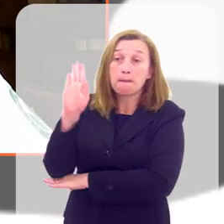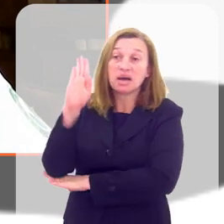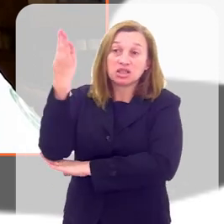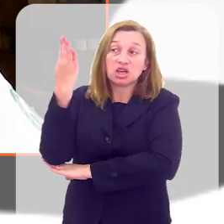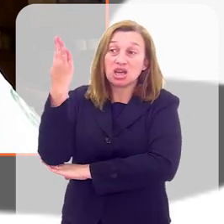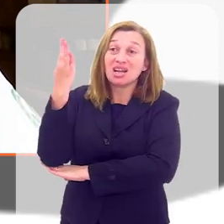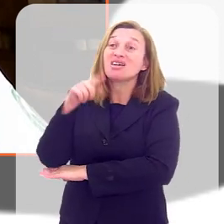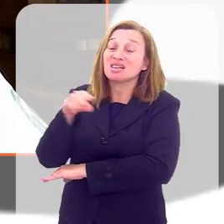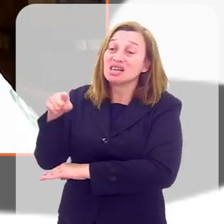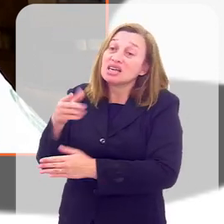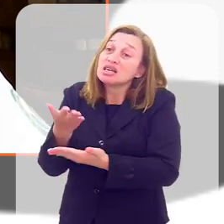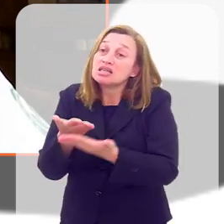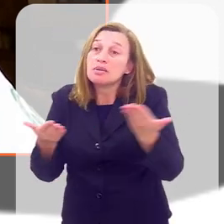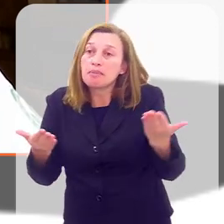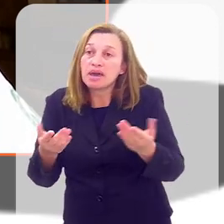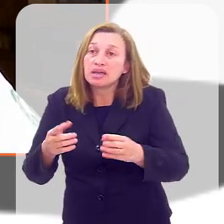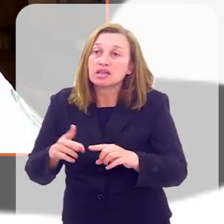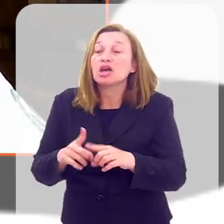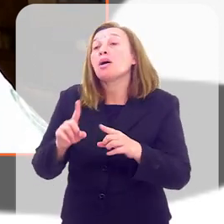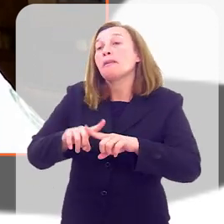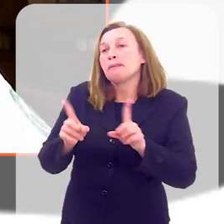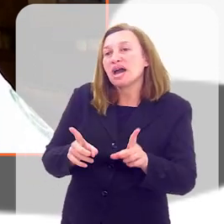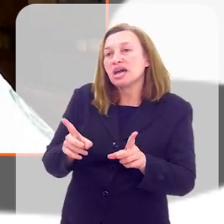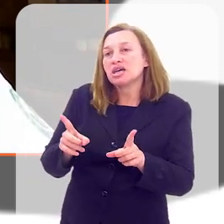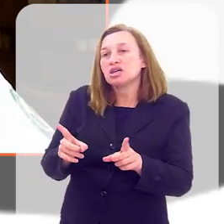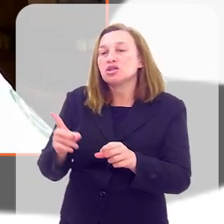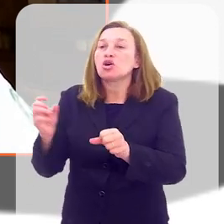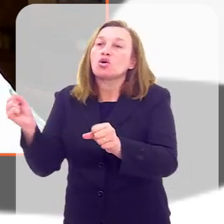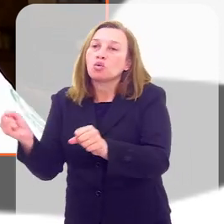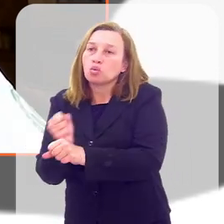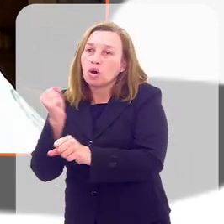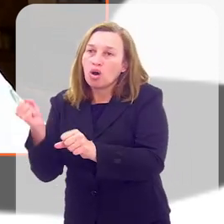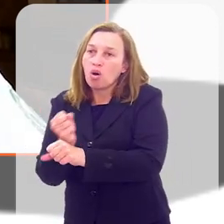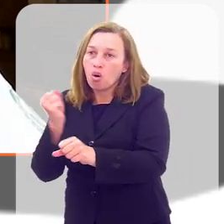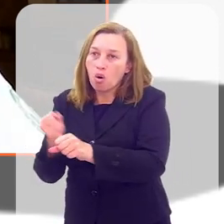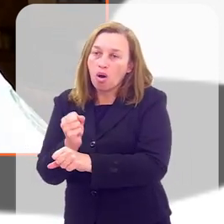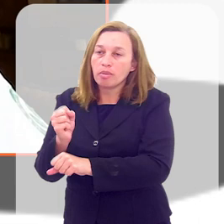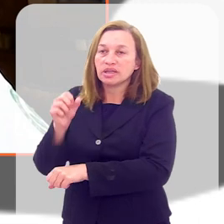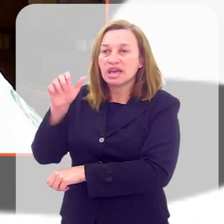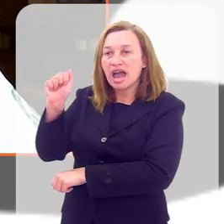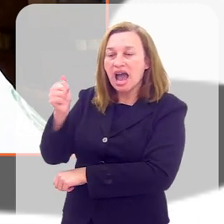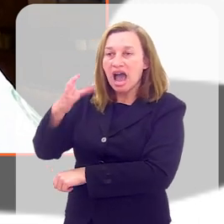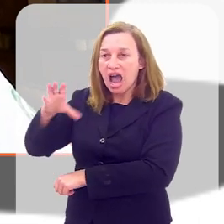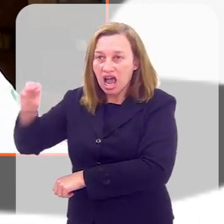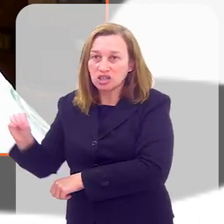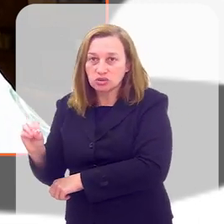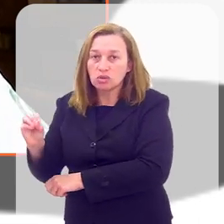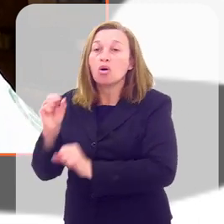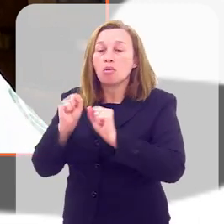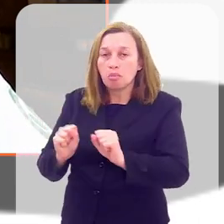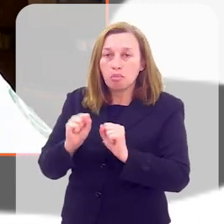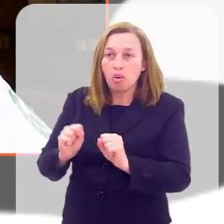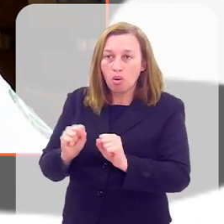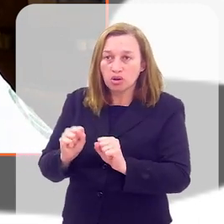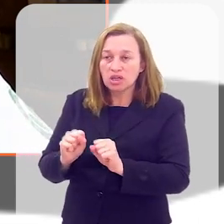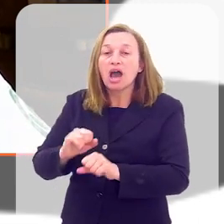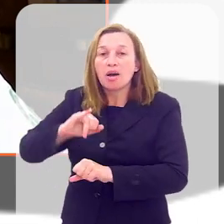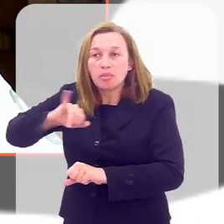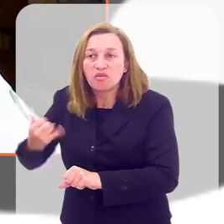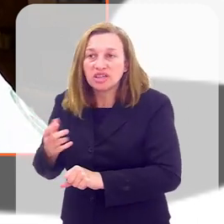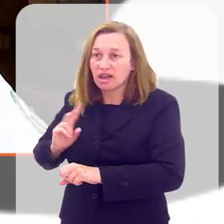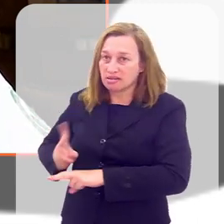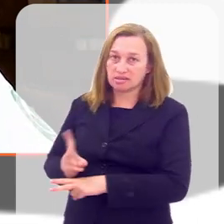esses revestimentos se perdem né o que dá para se aproveitar é o sistema construtivo os painéis de aço esse a gente pode